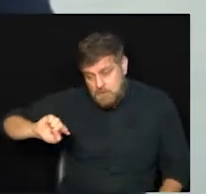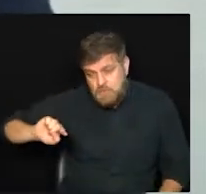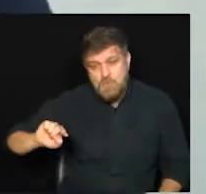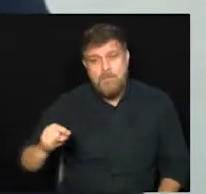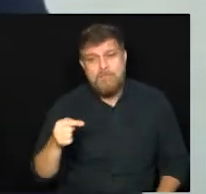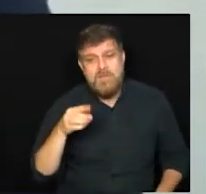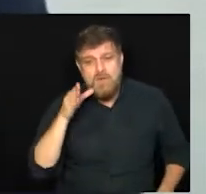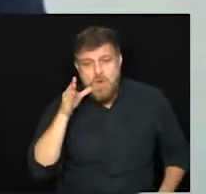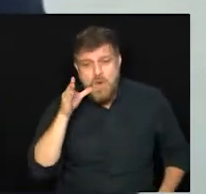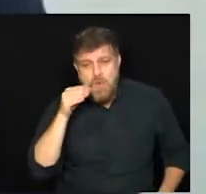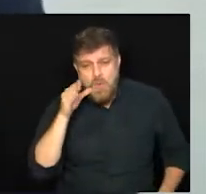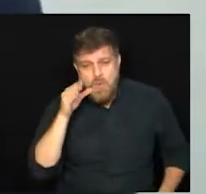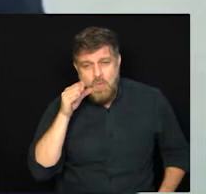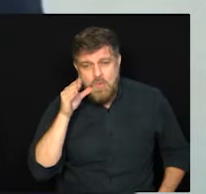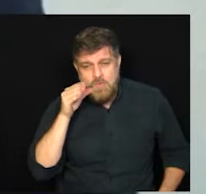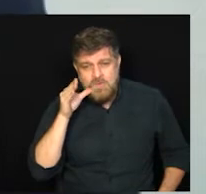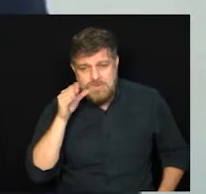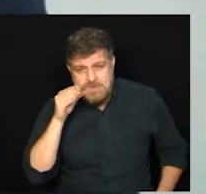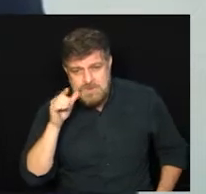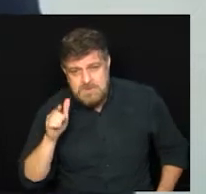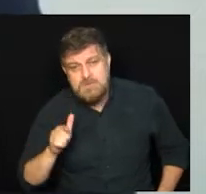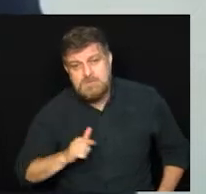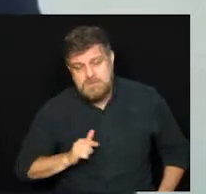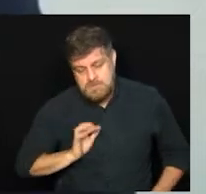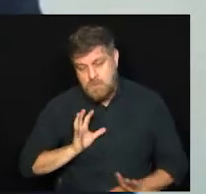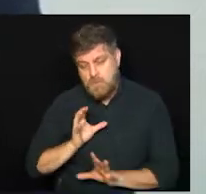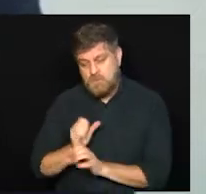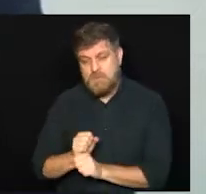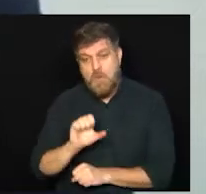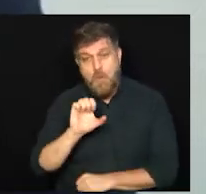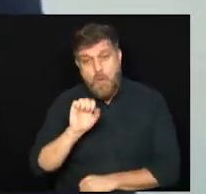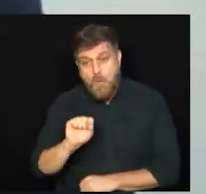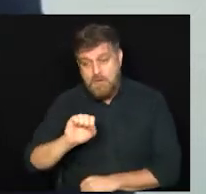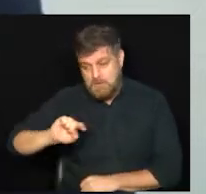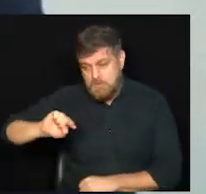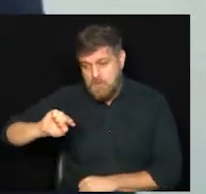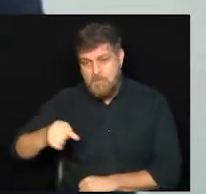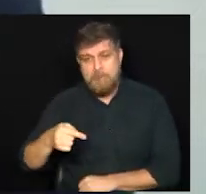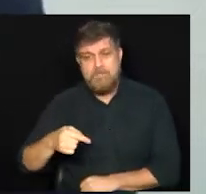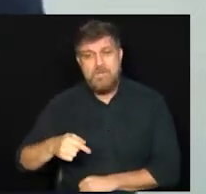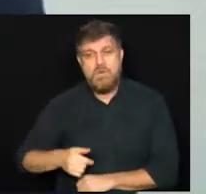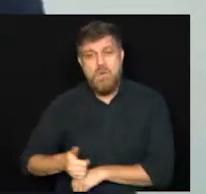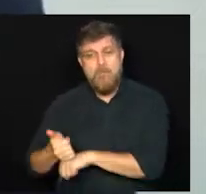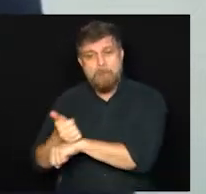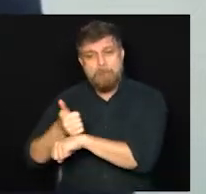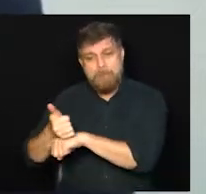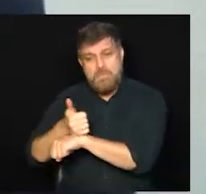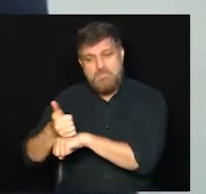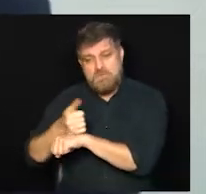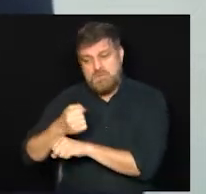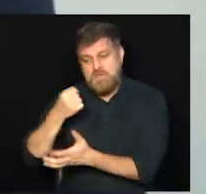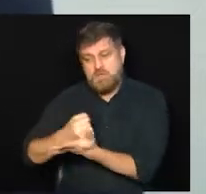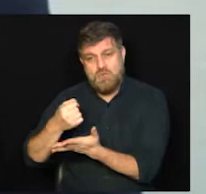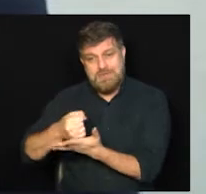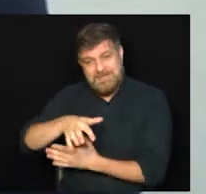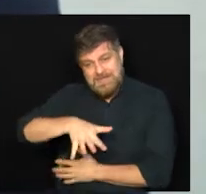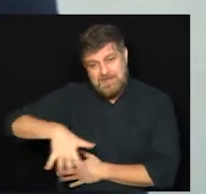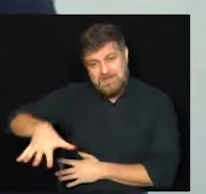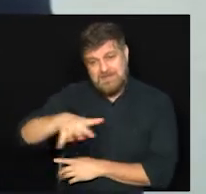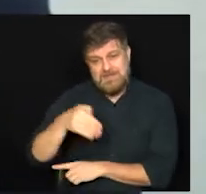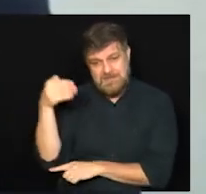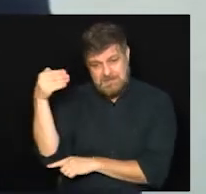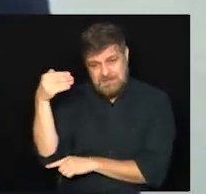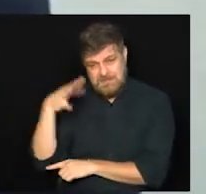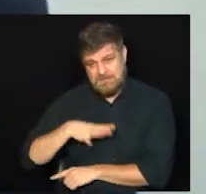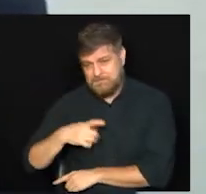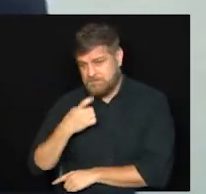sem contar os indiretos, né? A gente tinha aí 8 mil trabalhadores empregados diretos na hotelaria. Esse